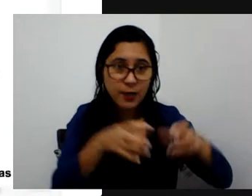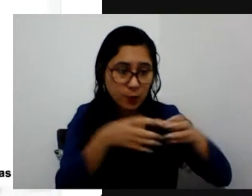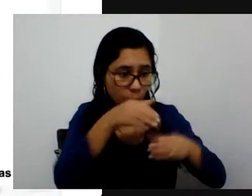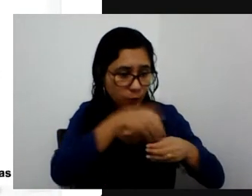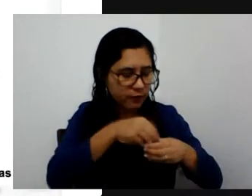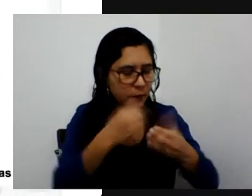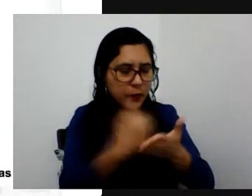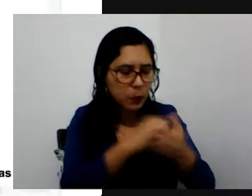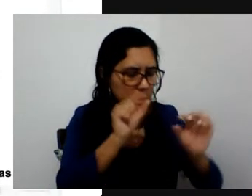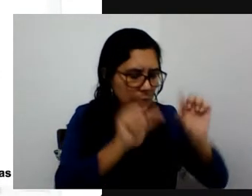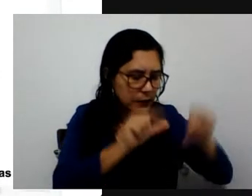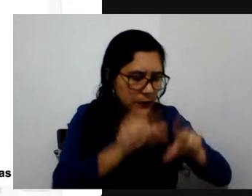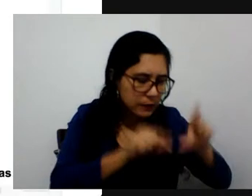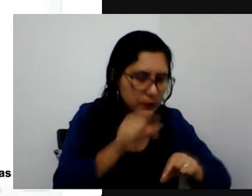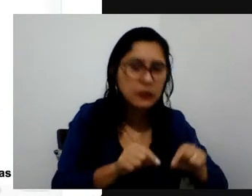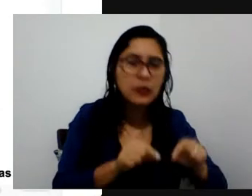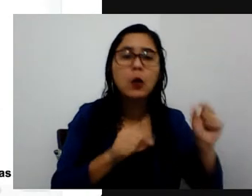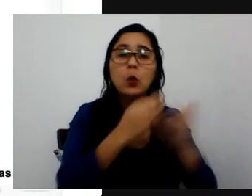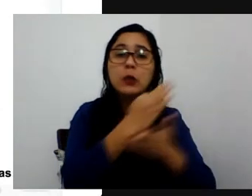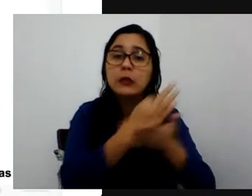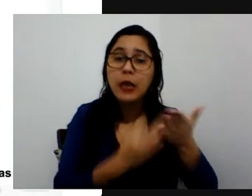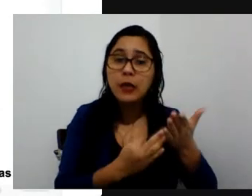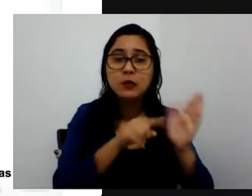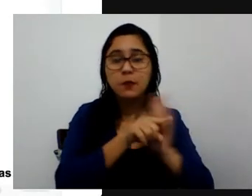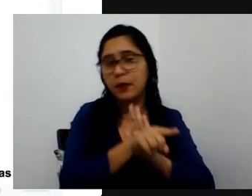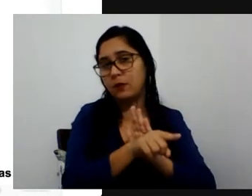eleitoral, o texto das perguntas não dará